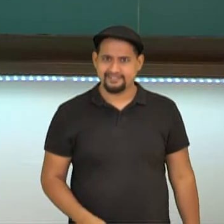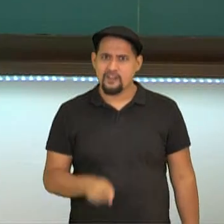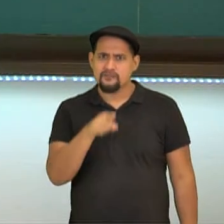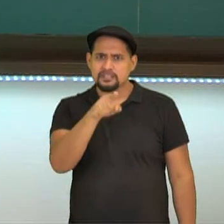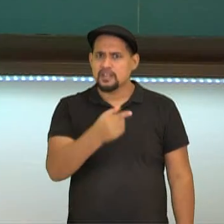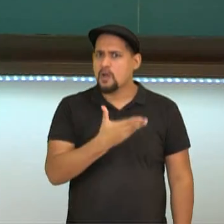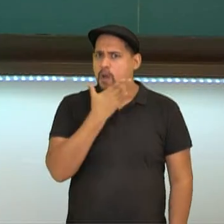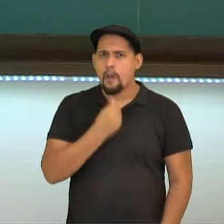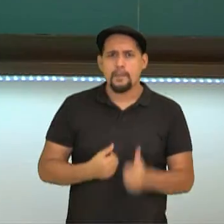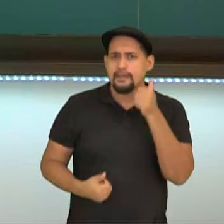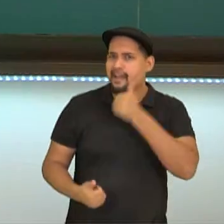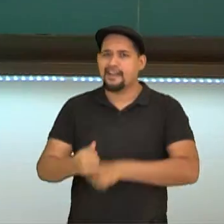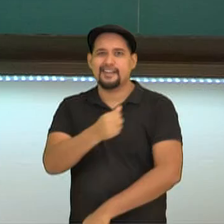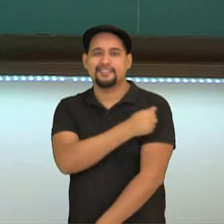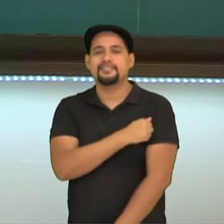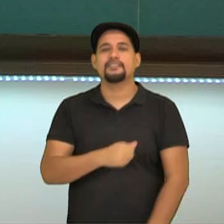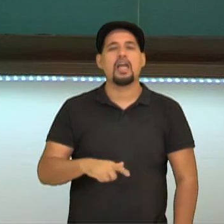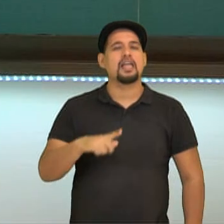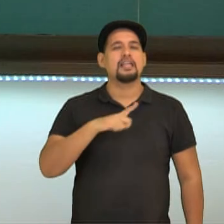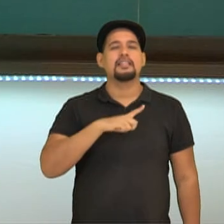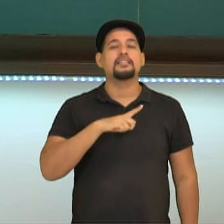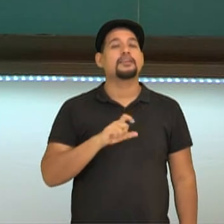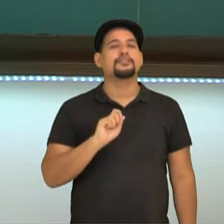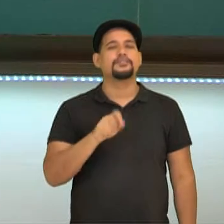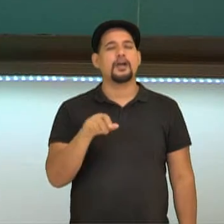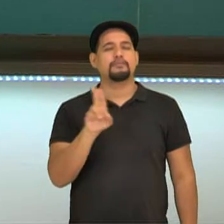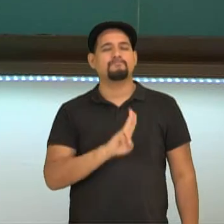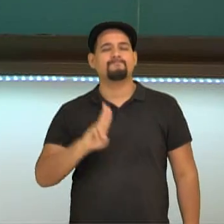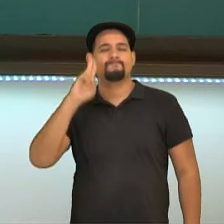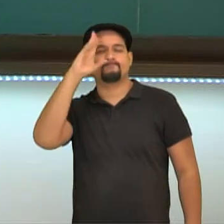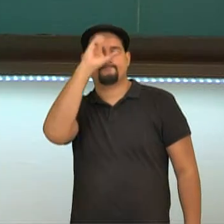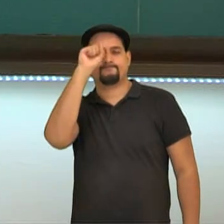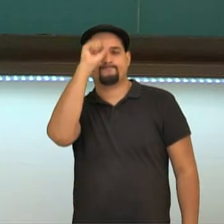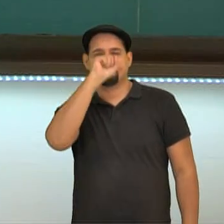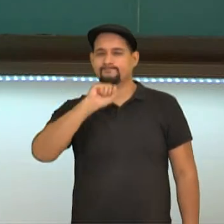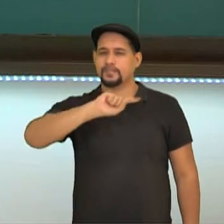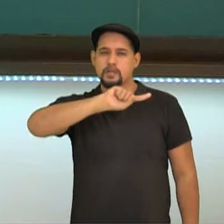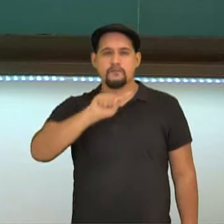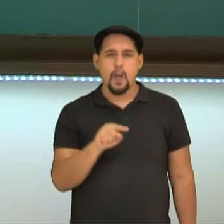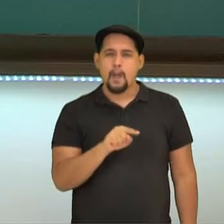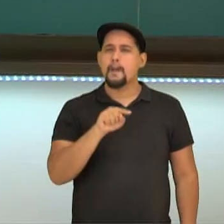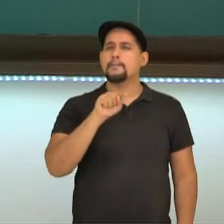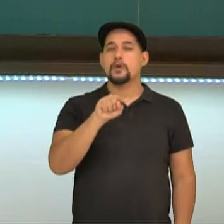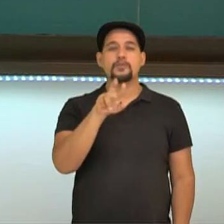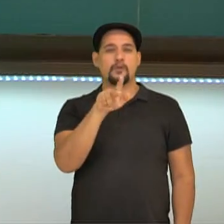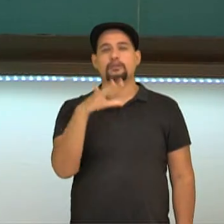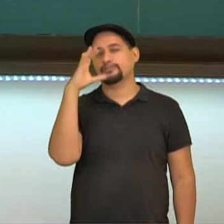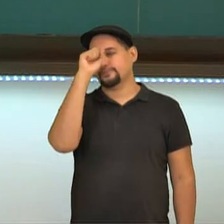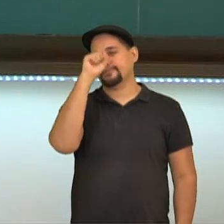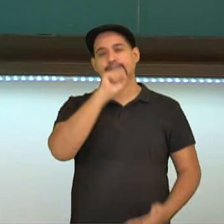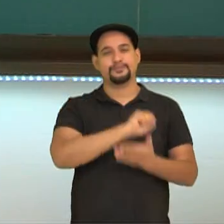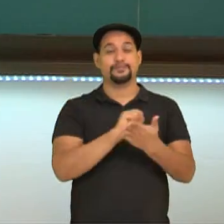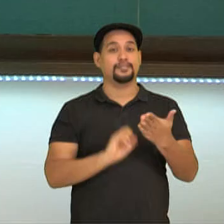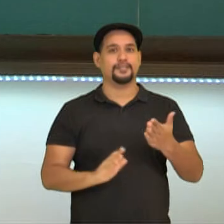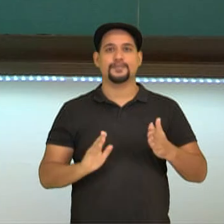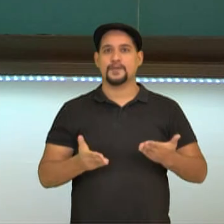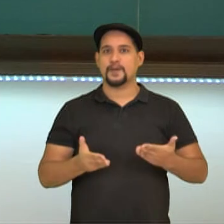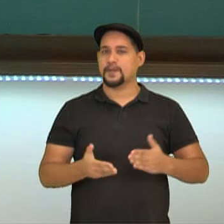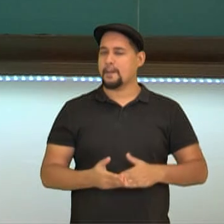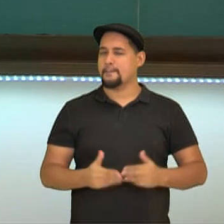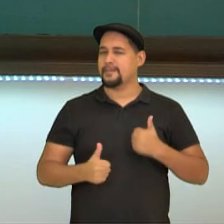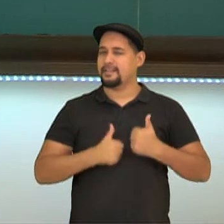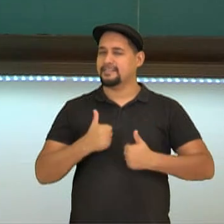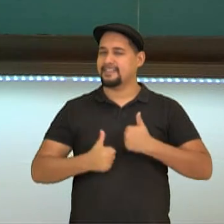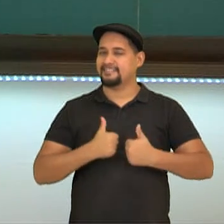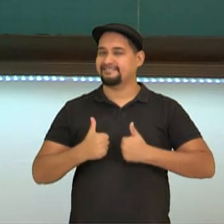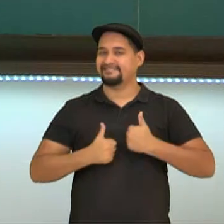minha querida, tenham esse domínio da pontuação como nós vimos nesse exercício aqui.